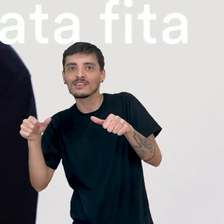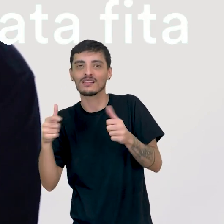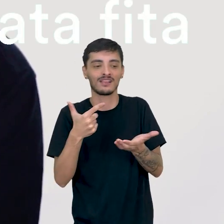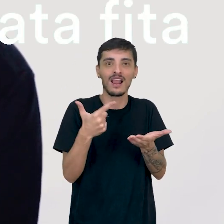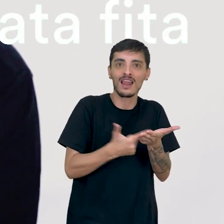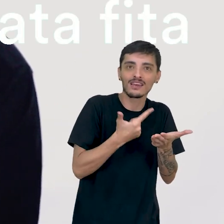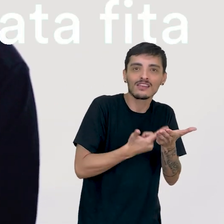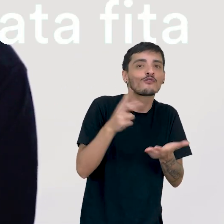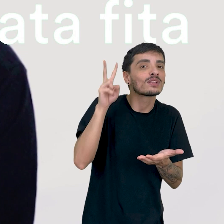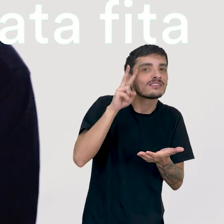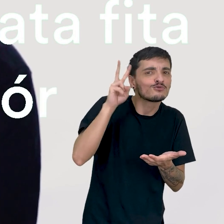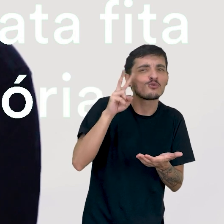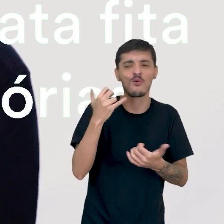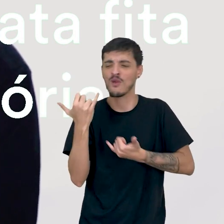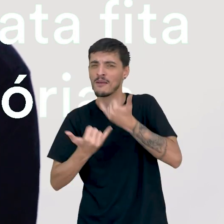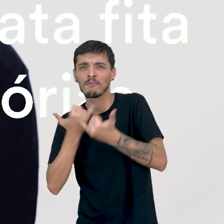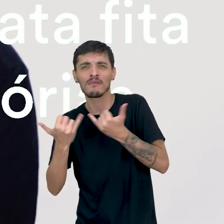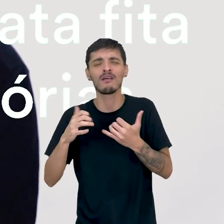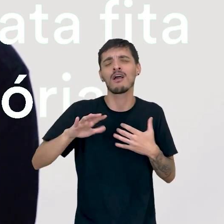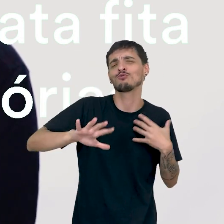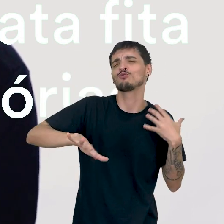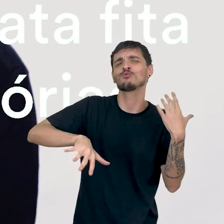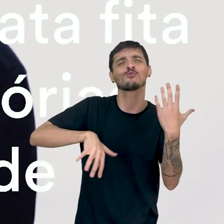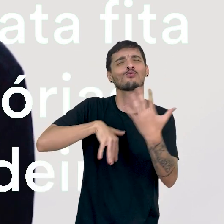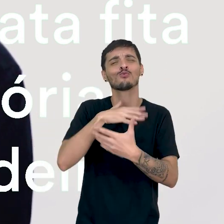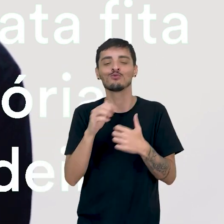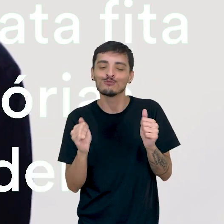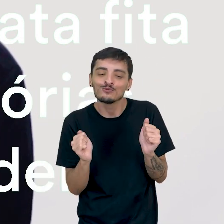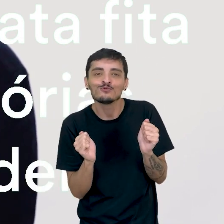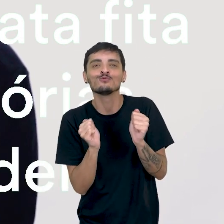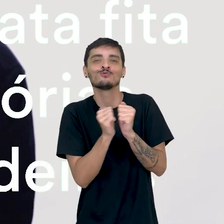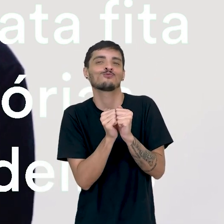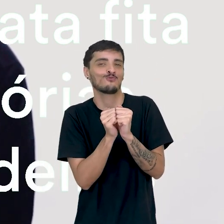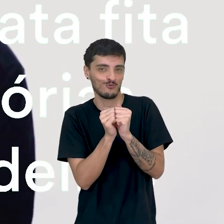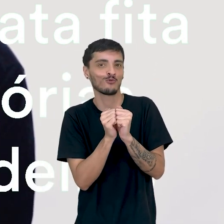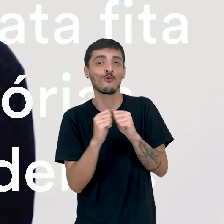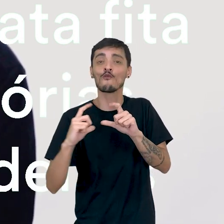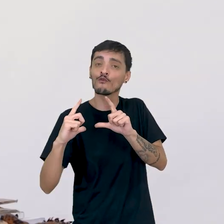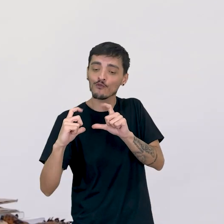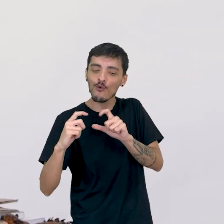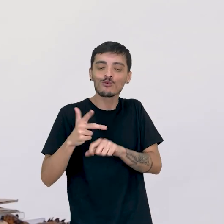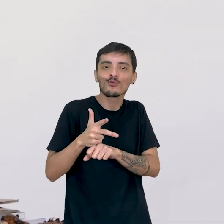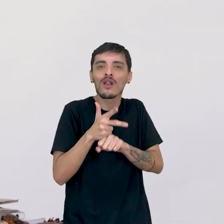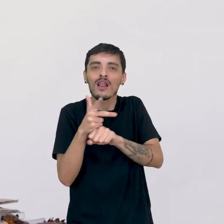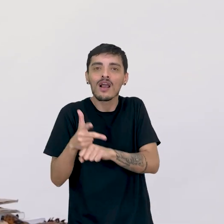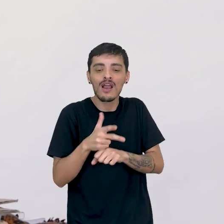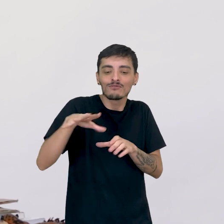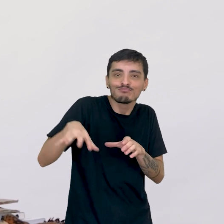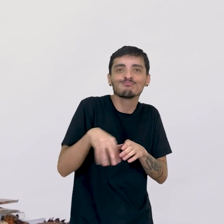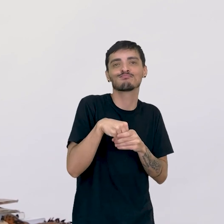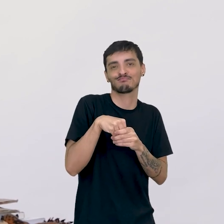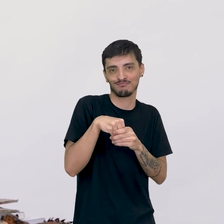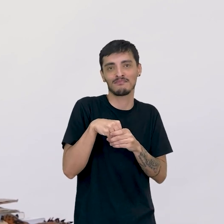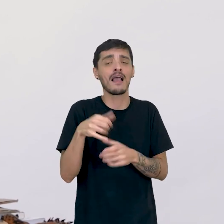hidrocor, sucata, fita crepe, livro de histórias, brinquedos, brincadeiras. A gente quer transformar a